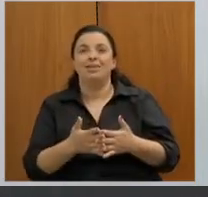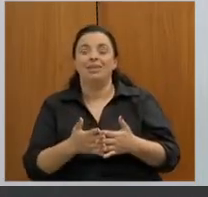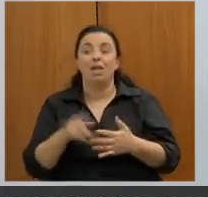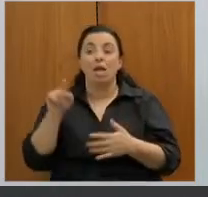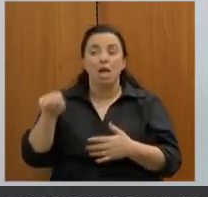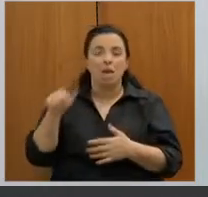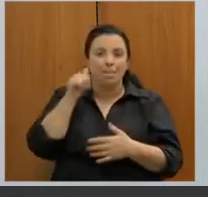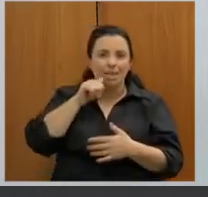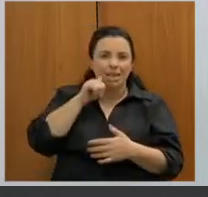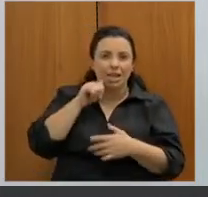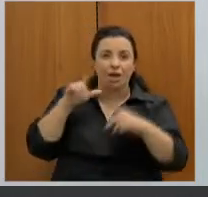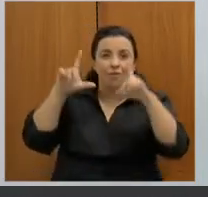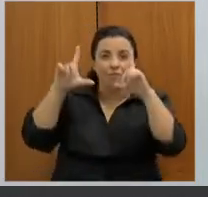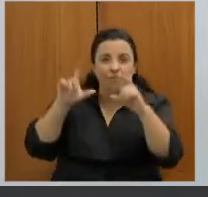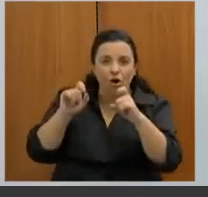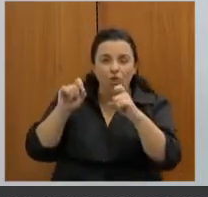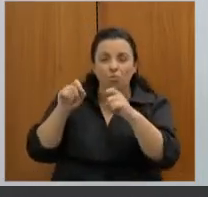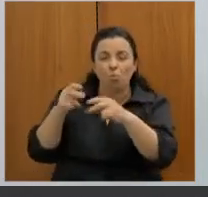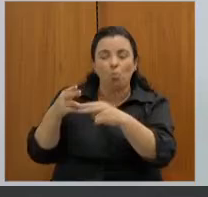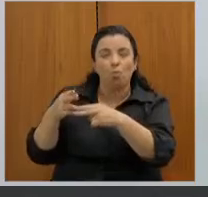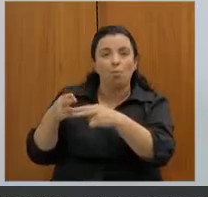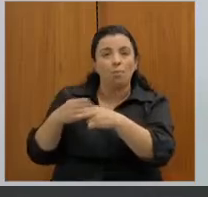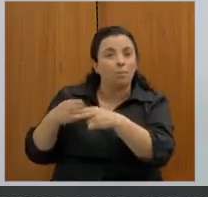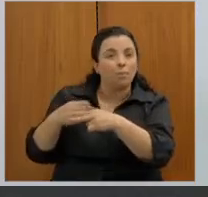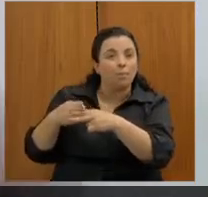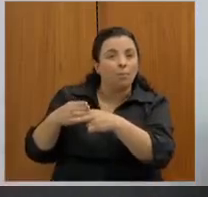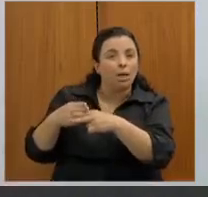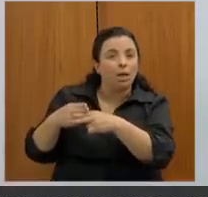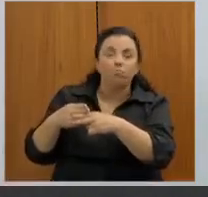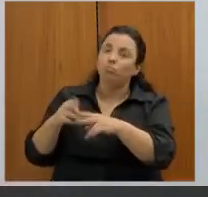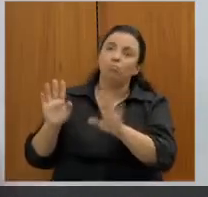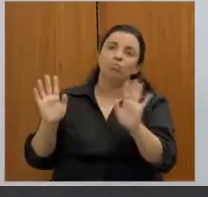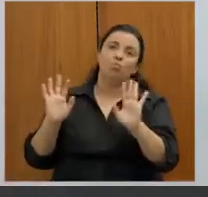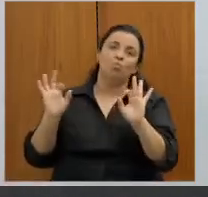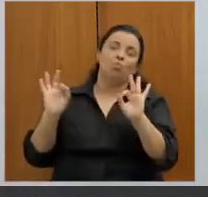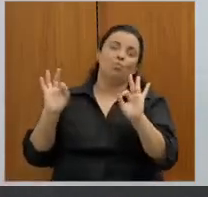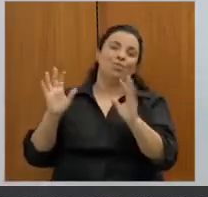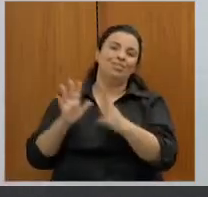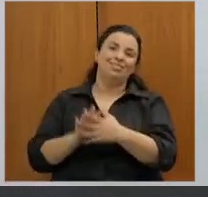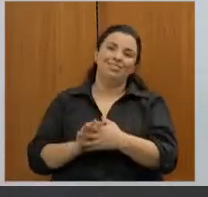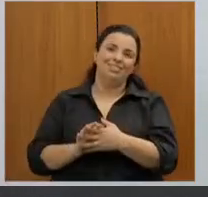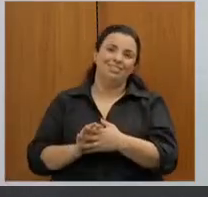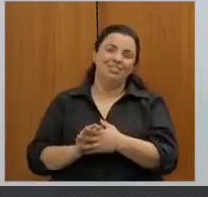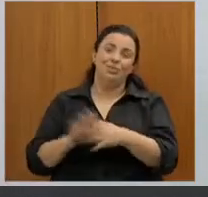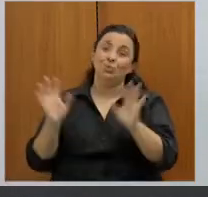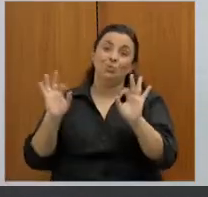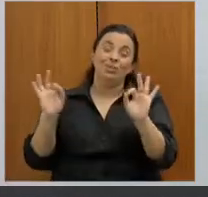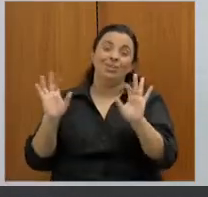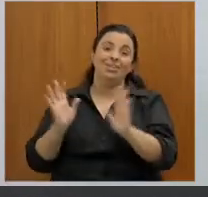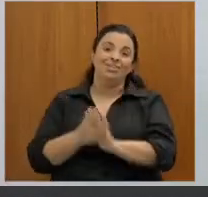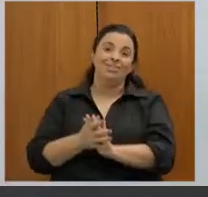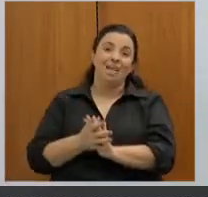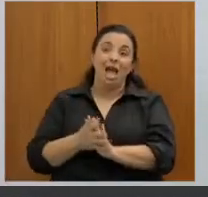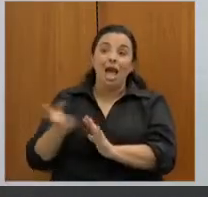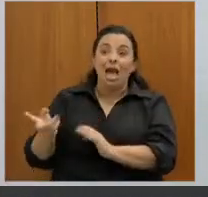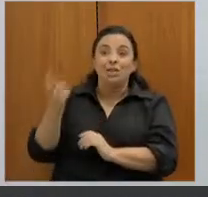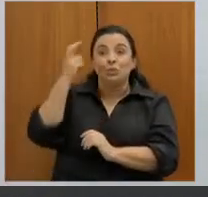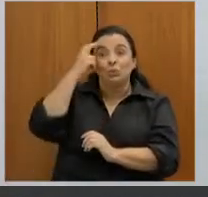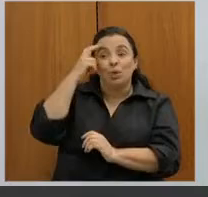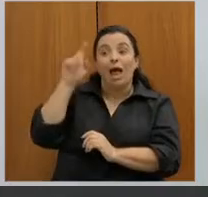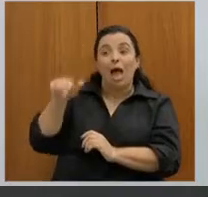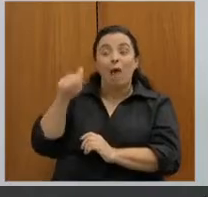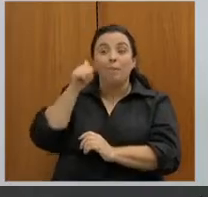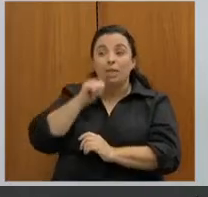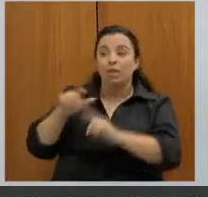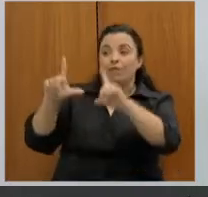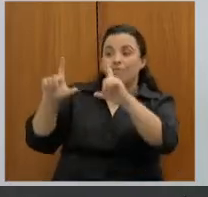nenhuma menina nua né ela não tinha essa cultura das meninas nuas né tirar uma foto